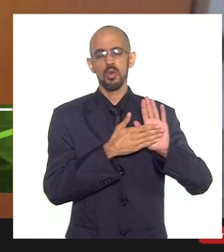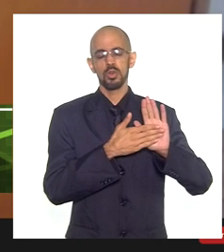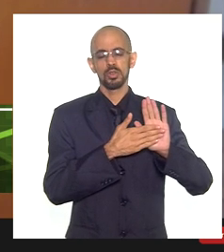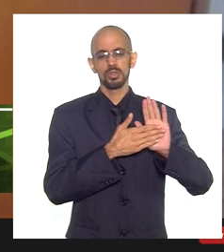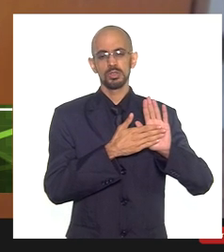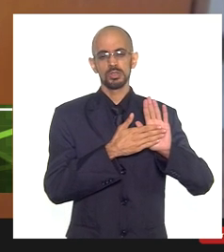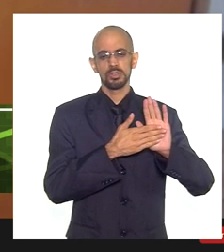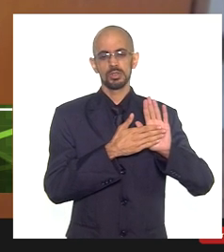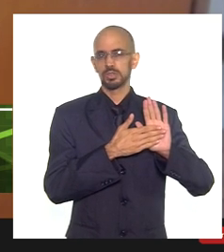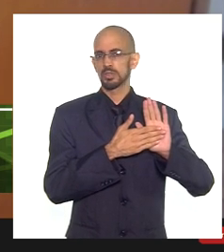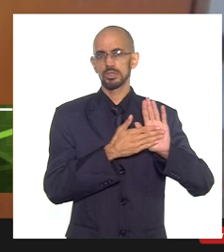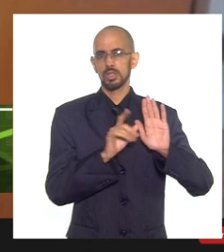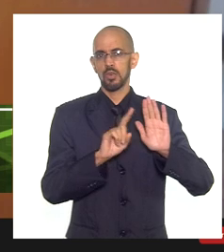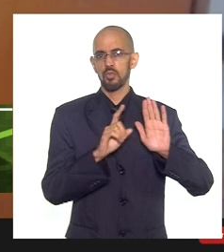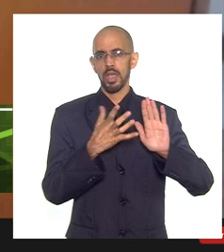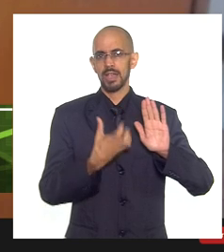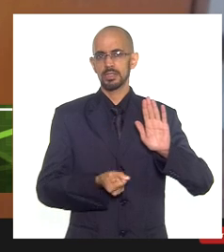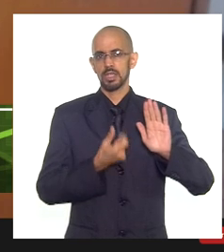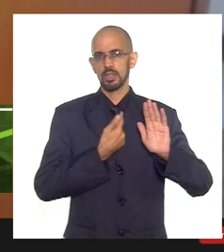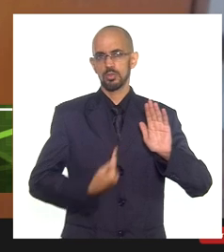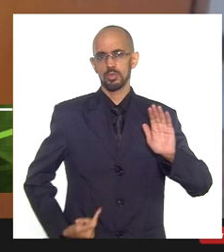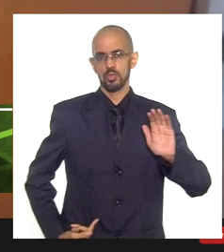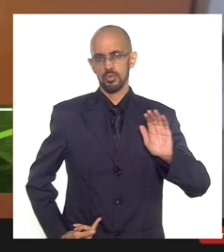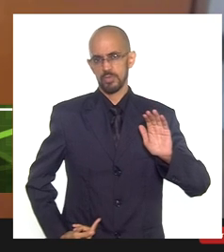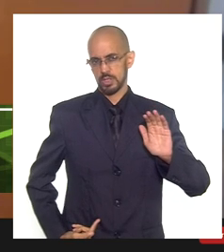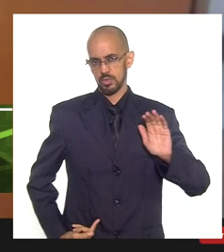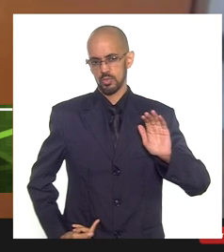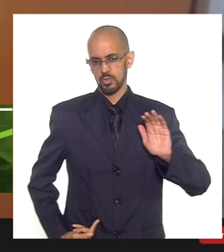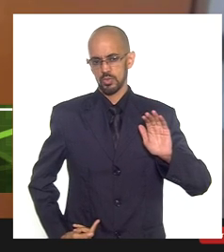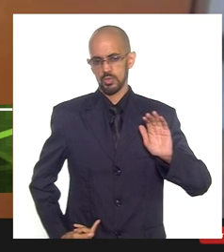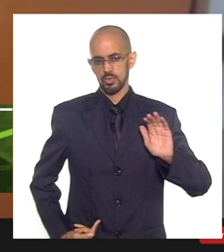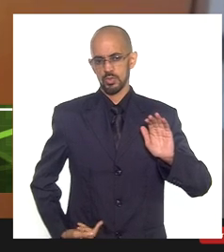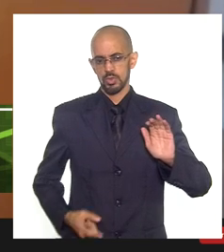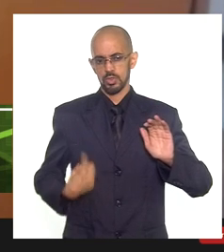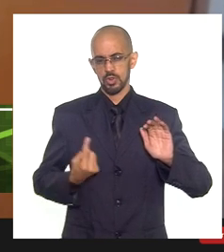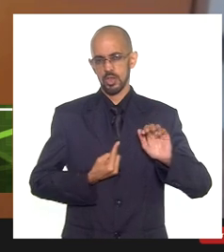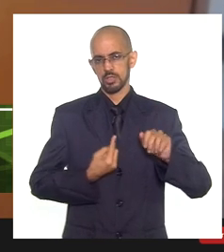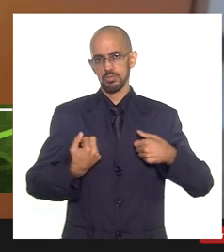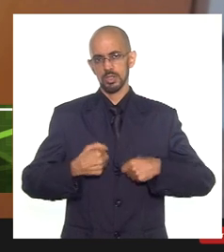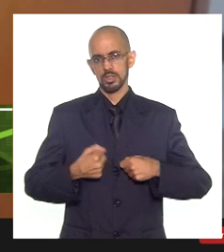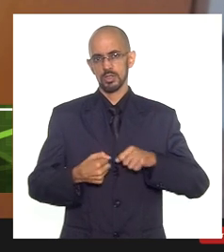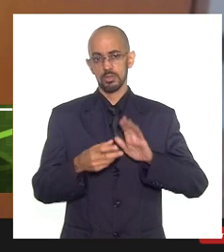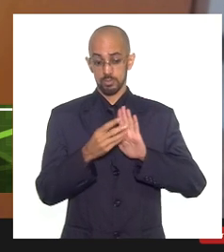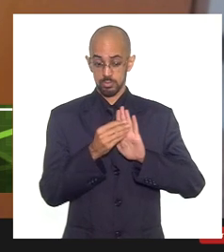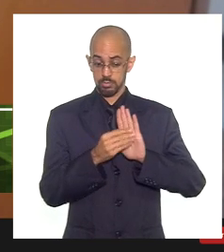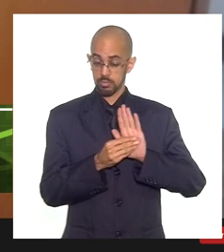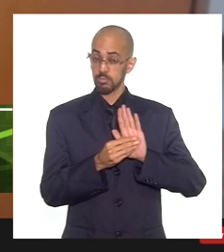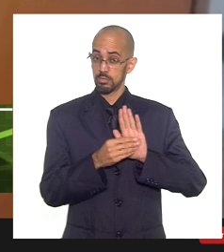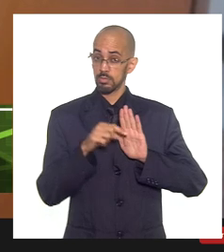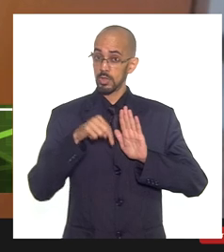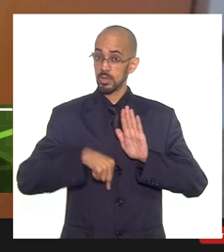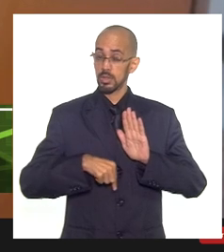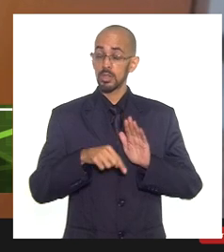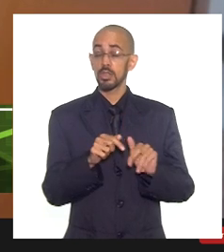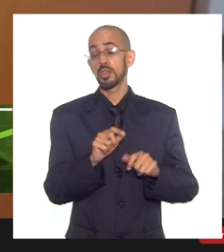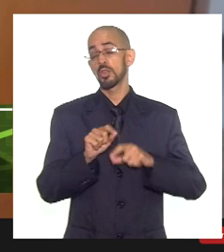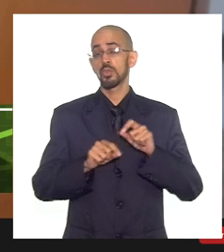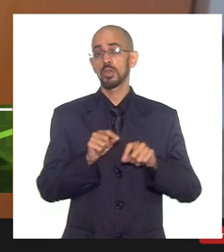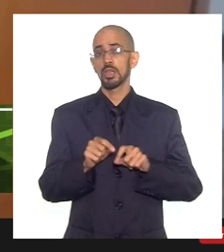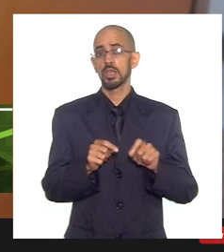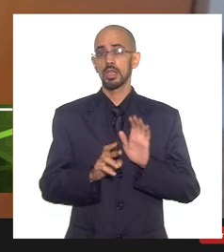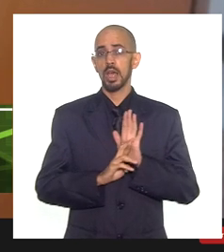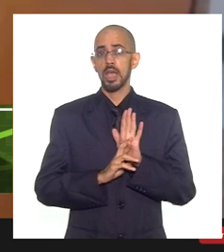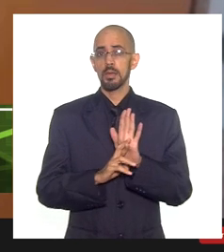pelo Estado do Rio de Janeiro agora é preciso registrar que no âmbito do controle concentrado onde se insere a